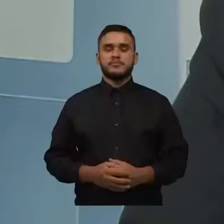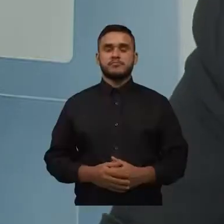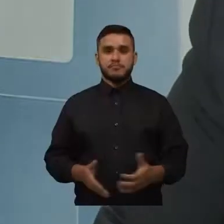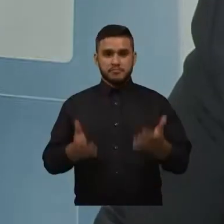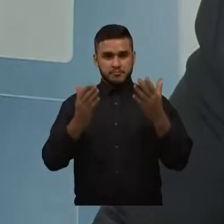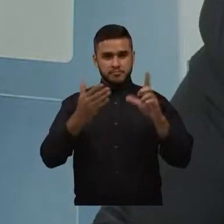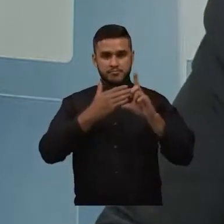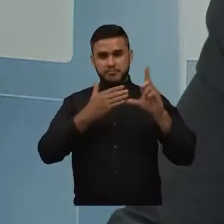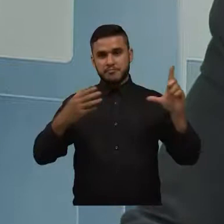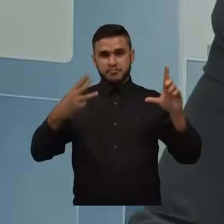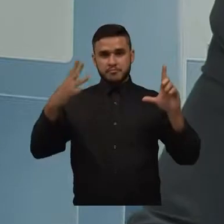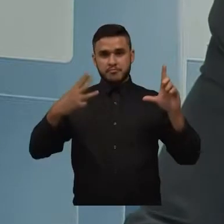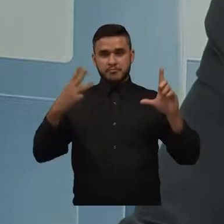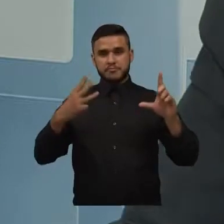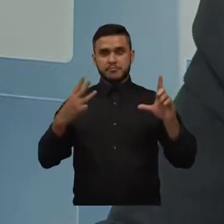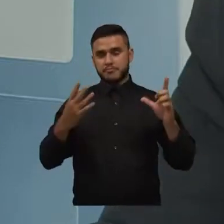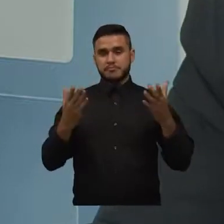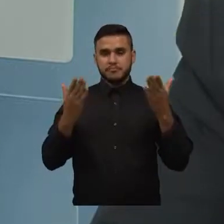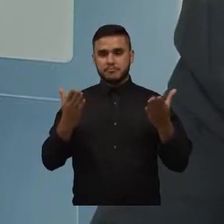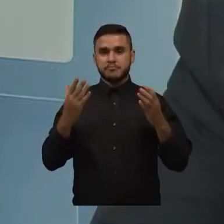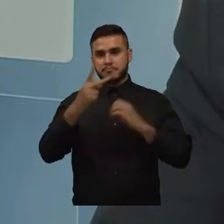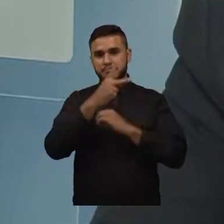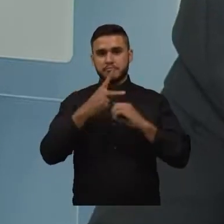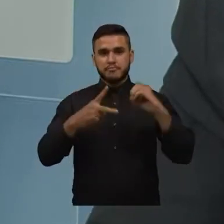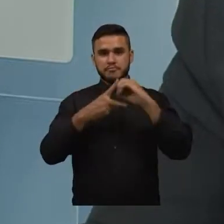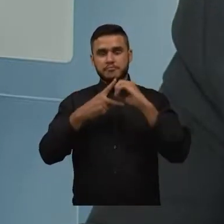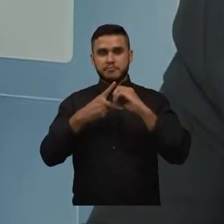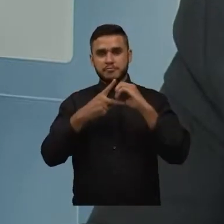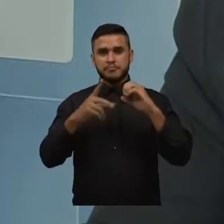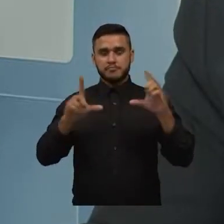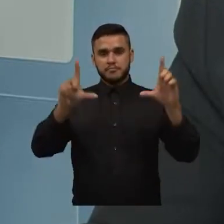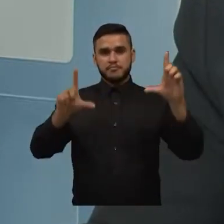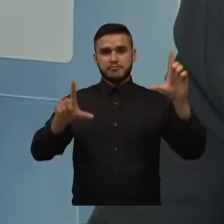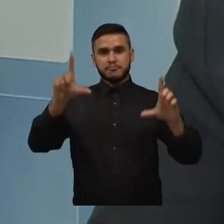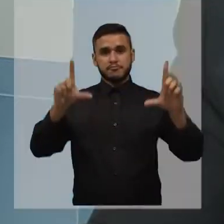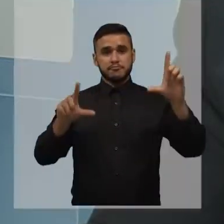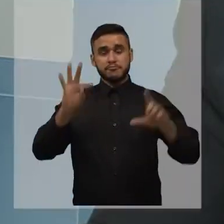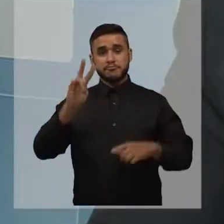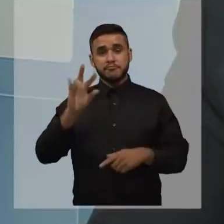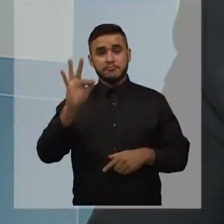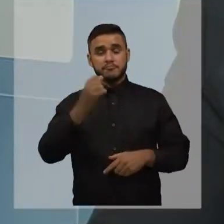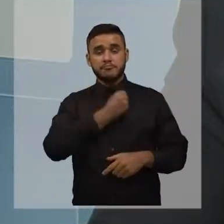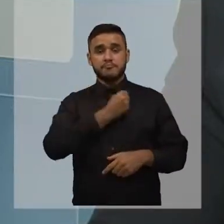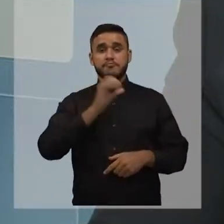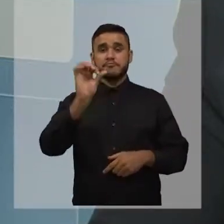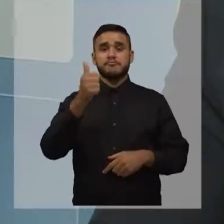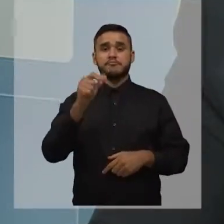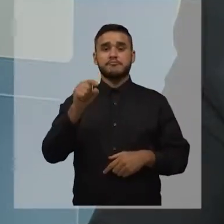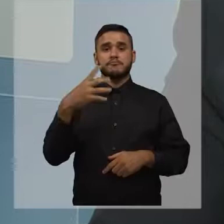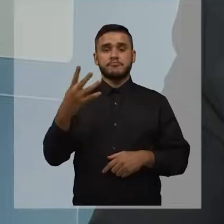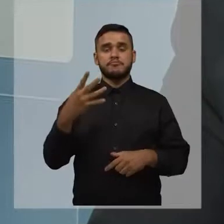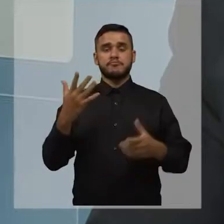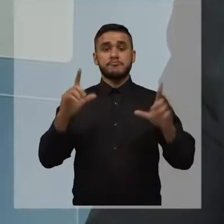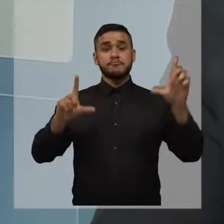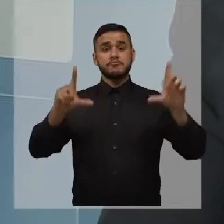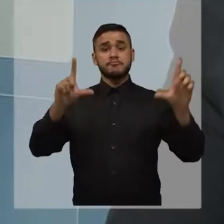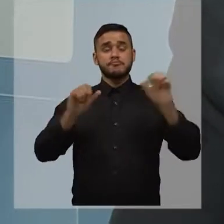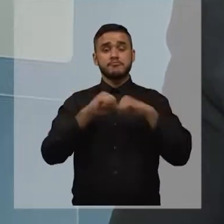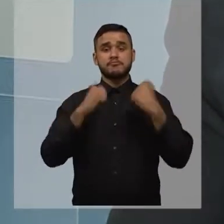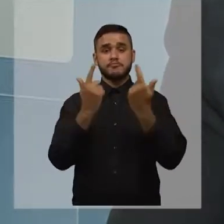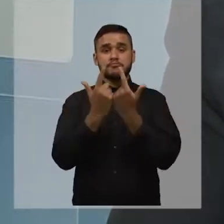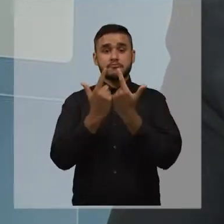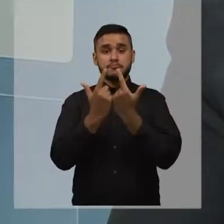Estamos de volta com o terceiro e último bloco do programa Pela Ordem, na sua TV Fortaleza, canal 61.4, na sua TV Assembleia,